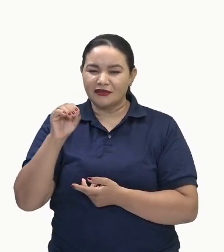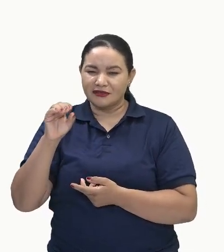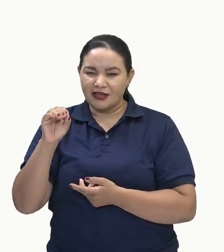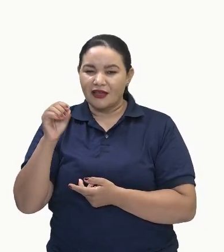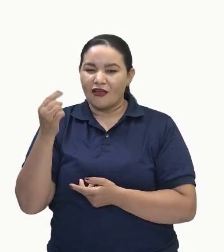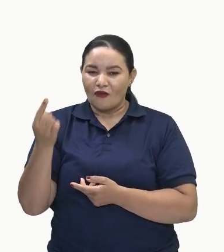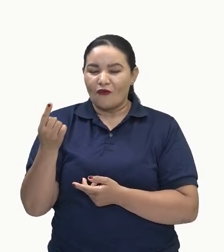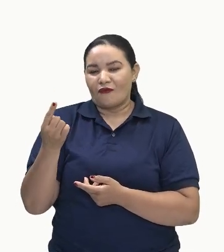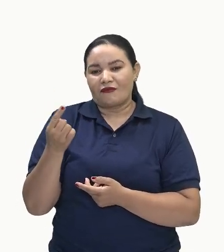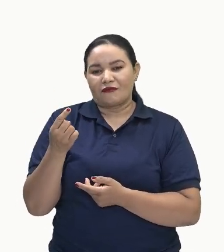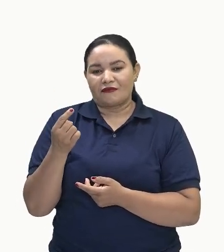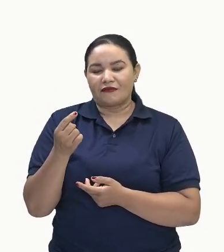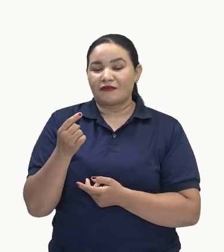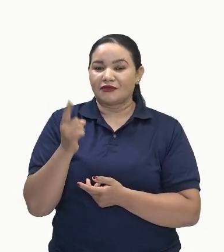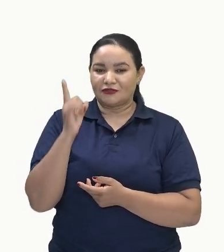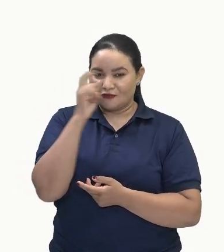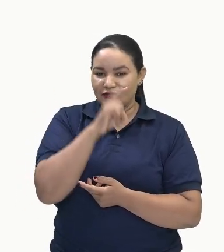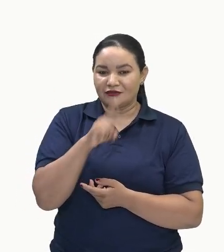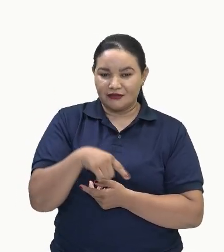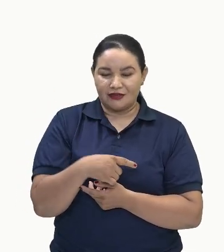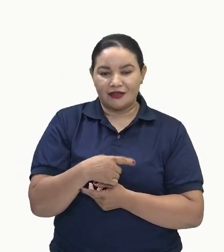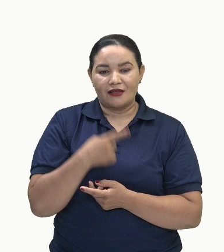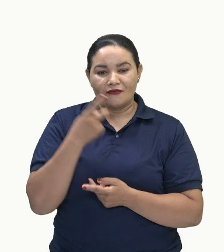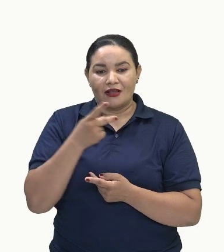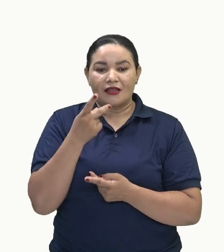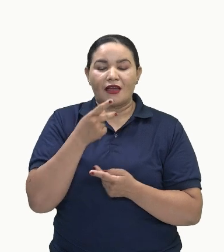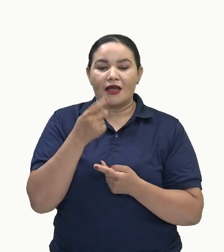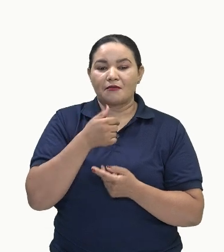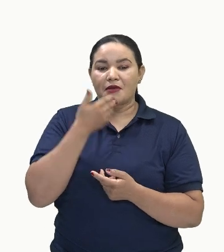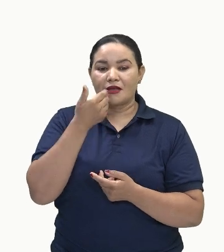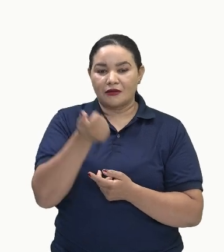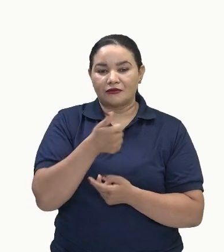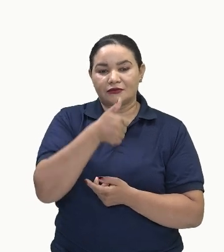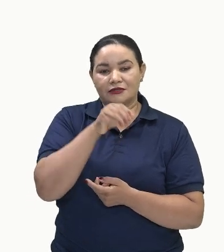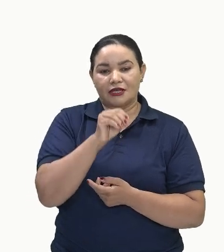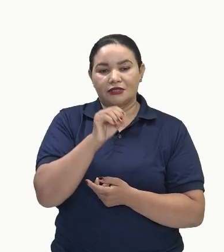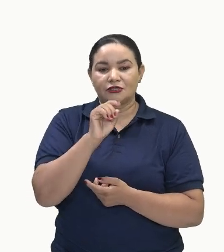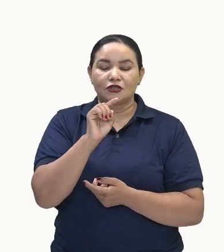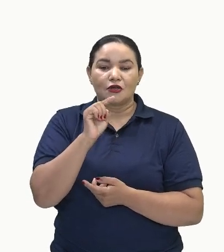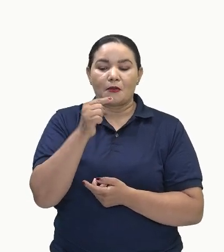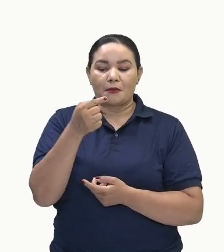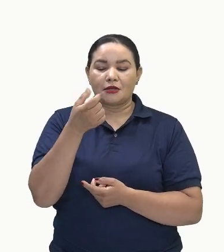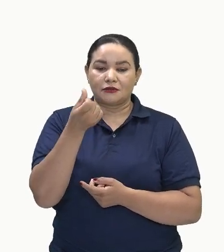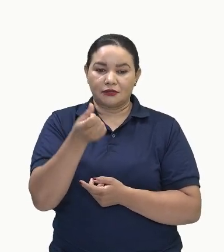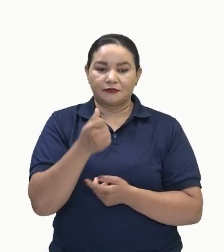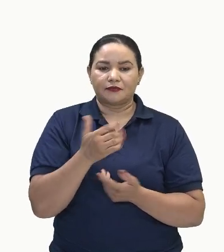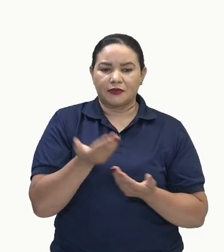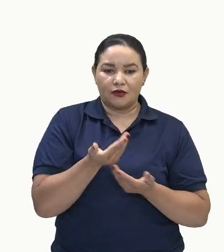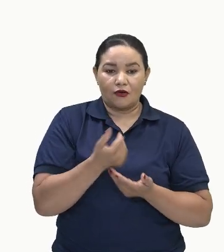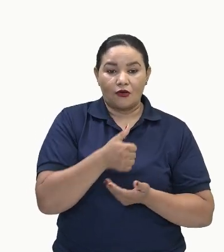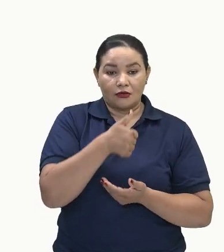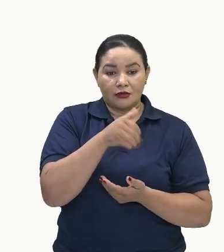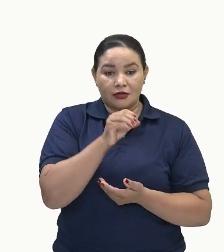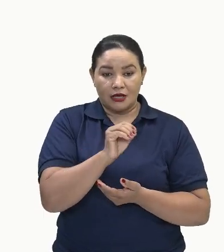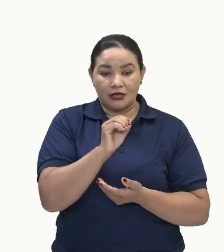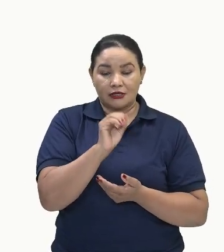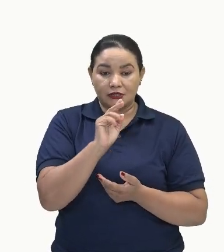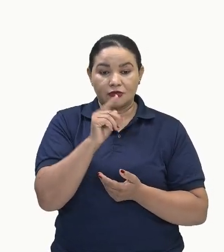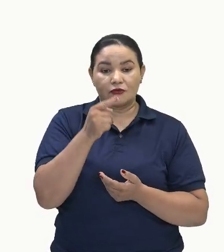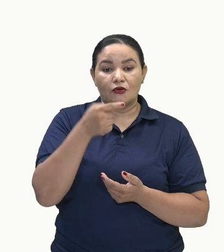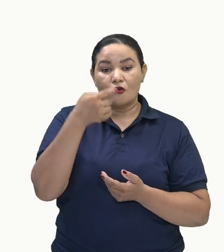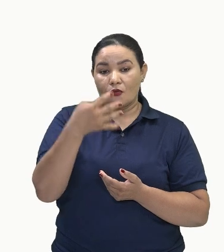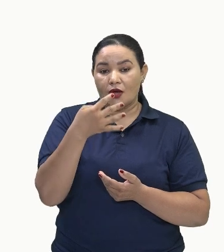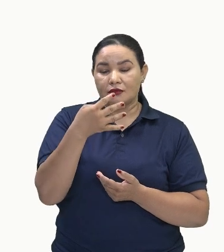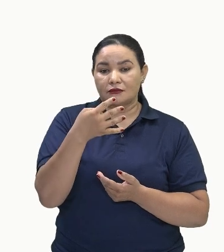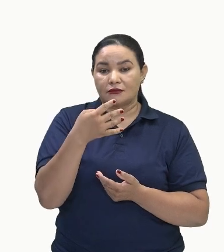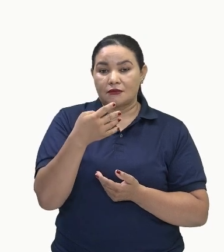0,00001. E 10 elevado aqui na letra B, ó, falando da letra B. 10 elevado ao expoente 4. É um número grande